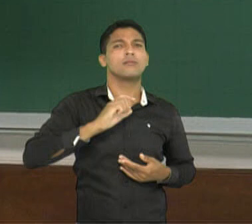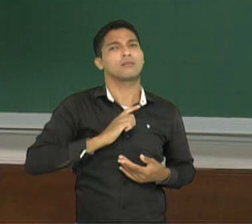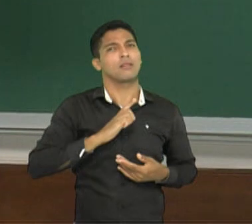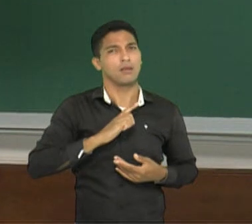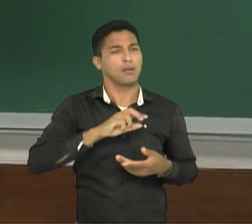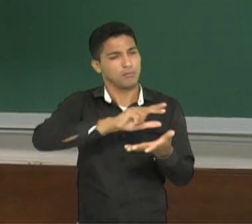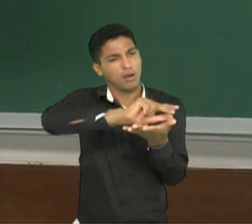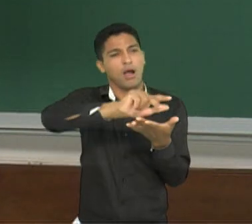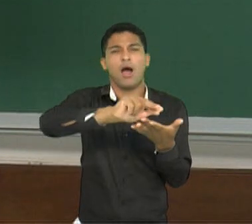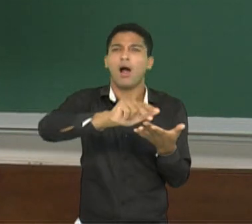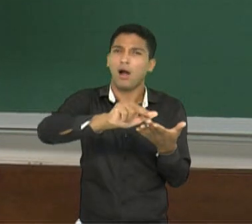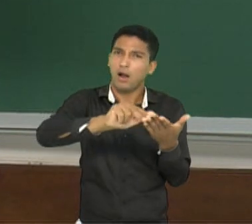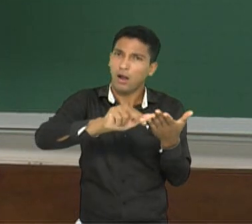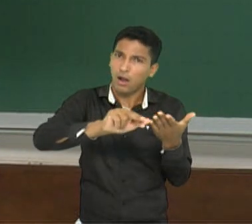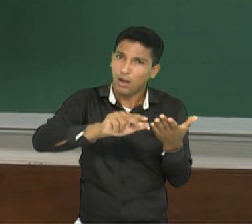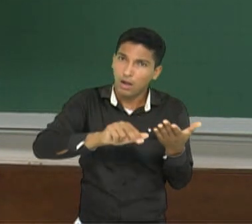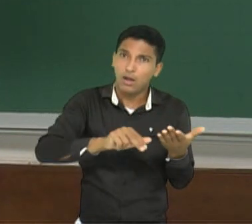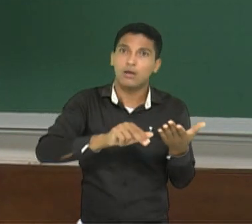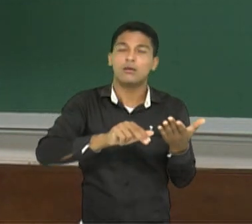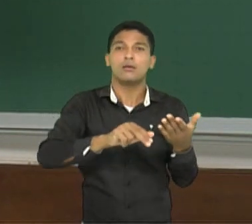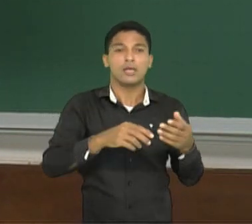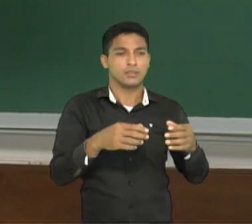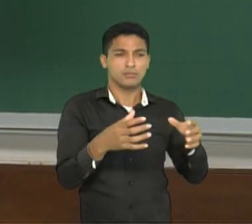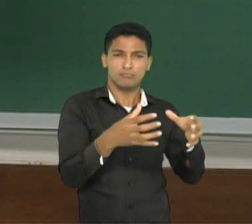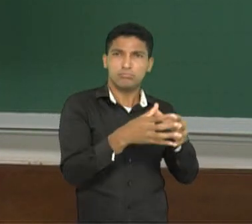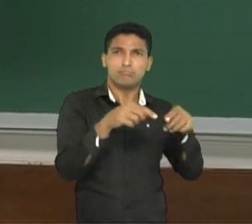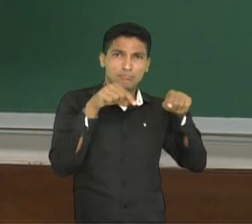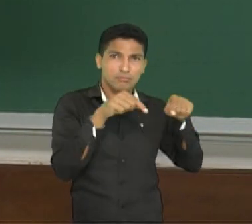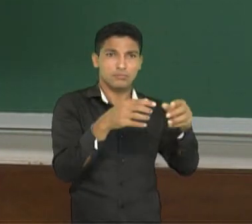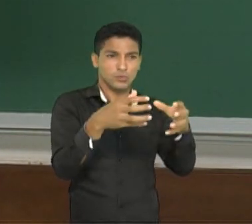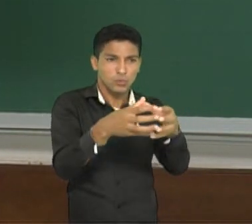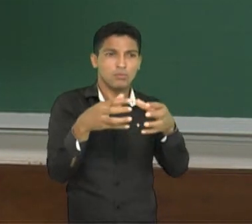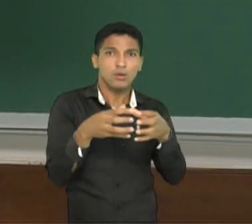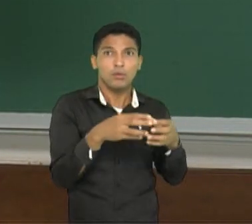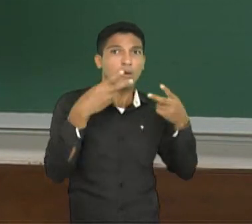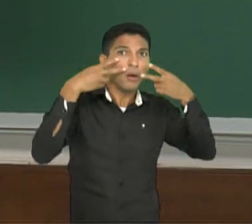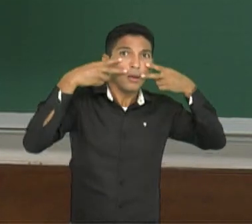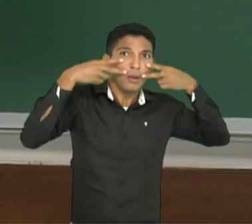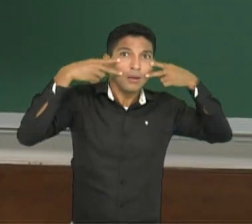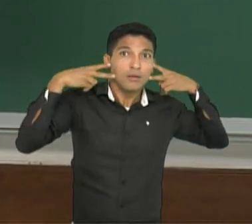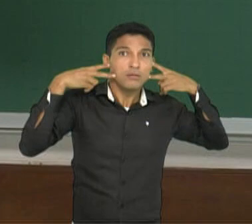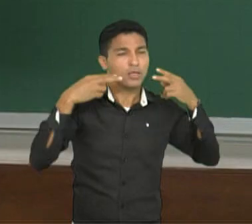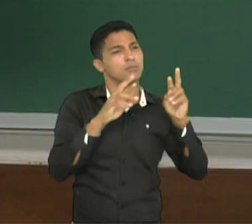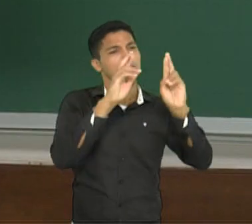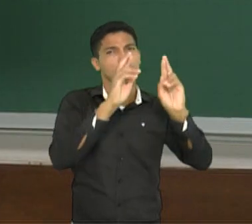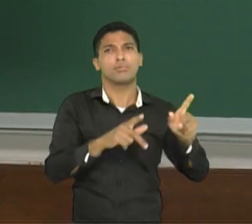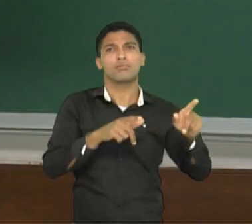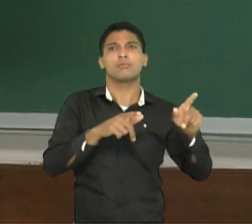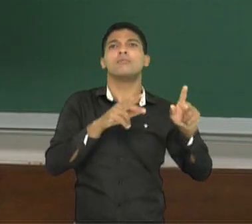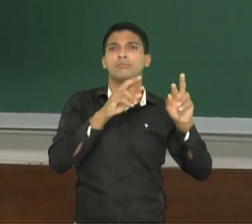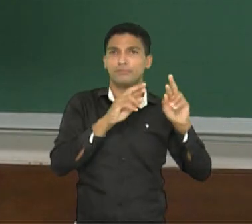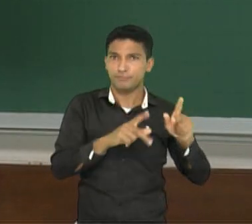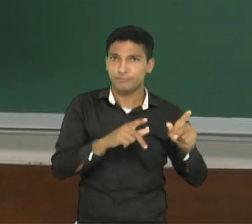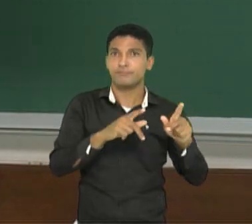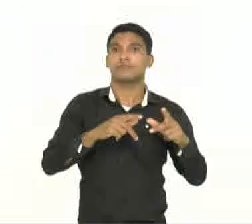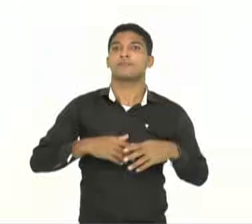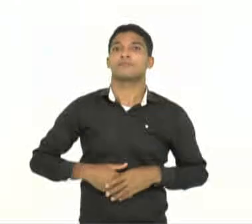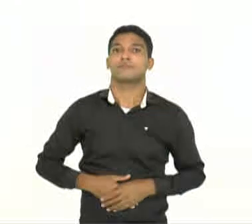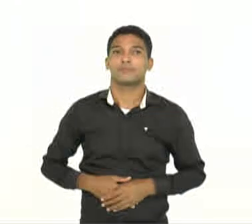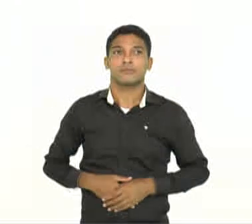viu que existiam diferentes grupos étnicos dentro desse grupo maior chamado de povos indígenas, né?